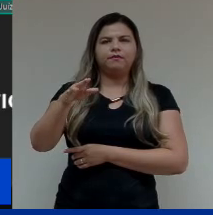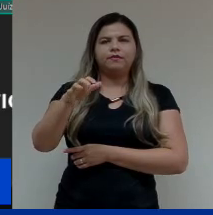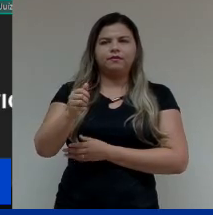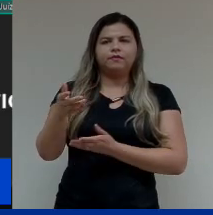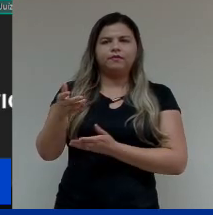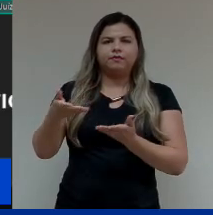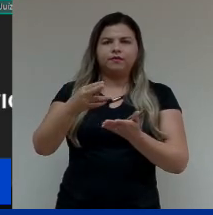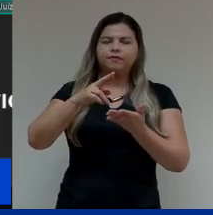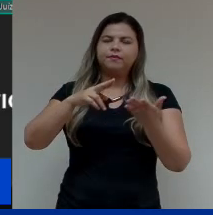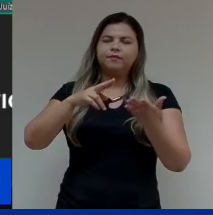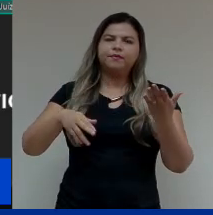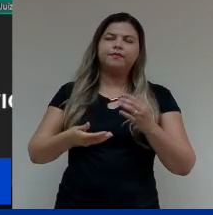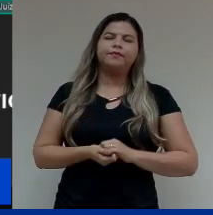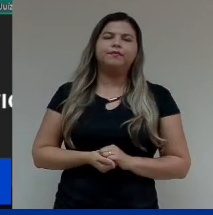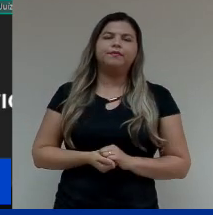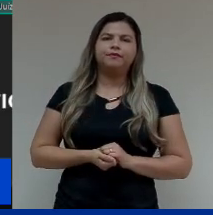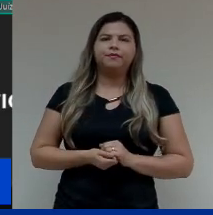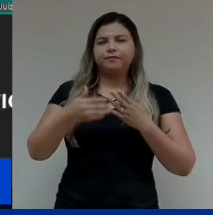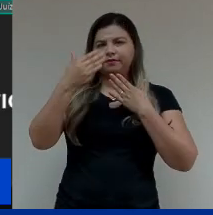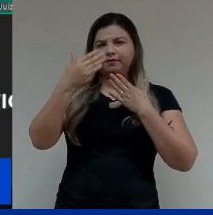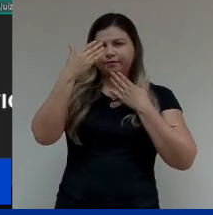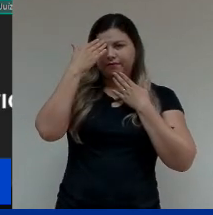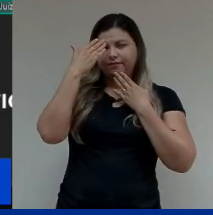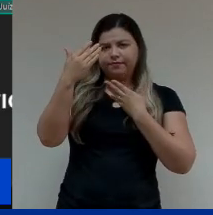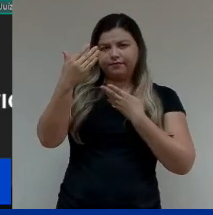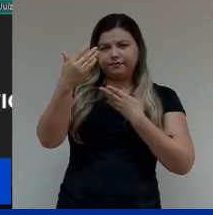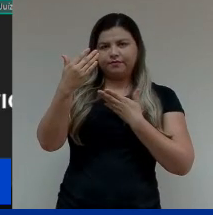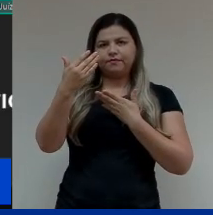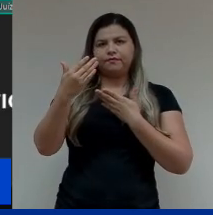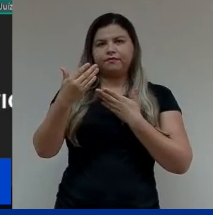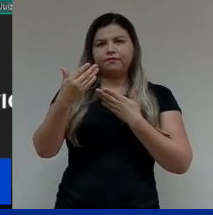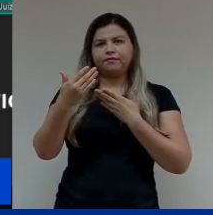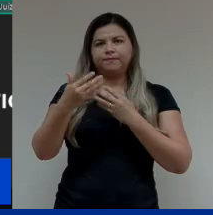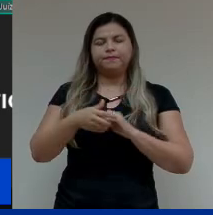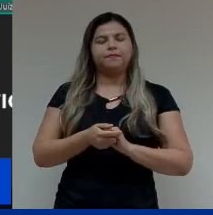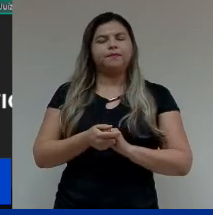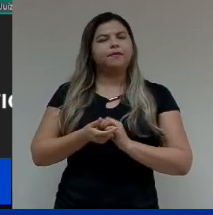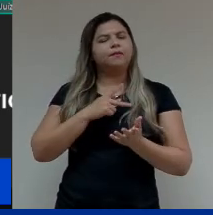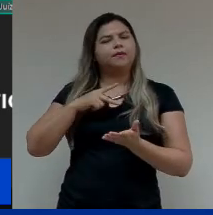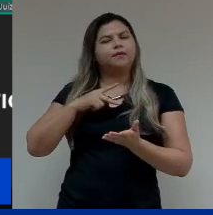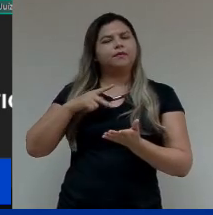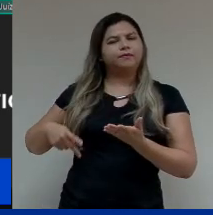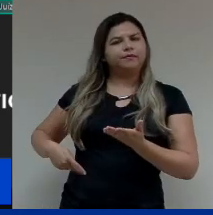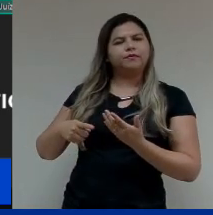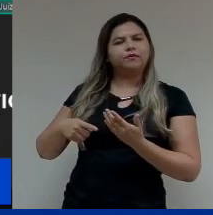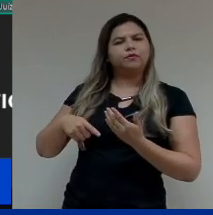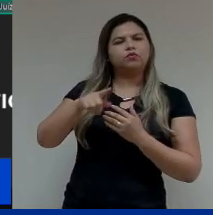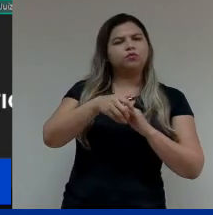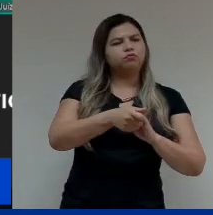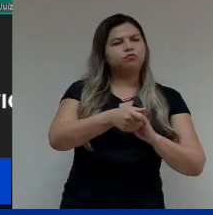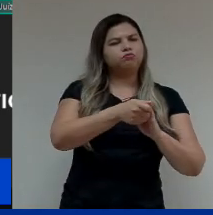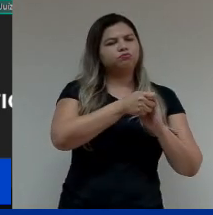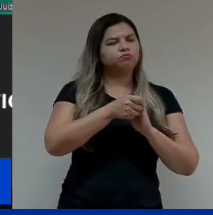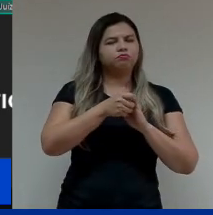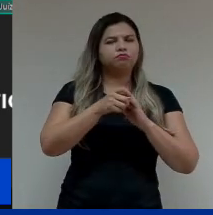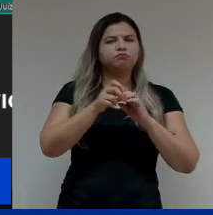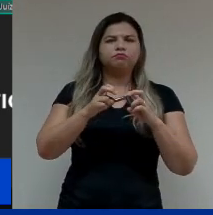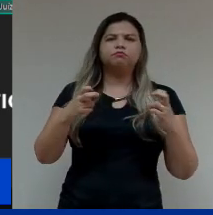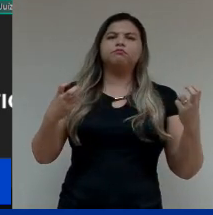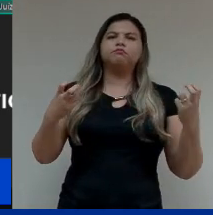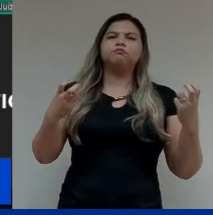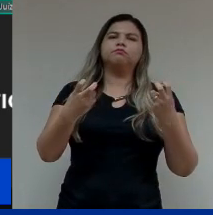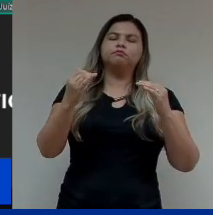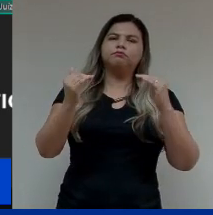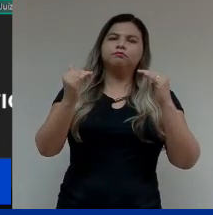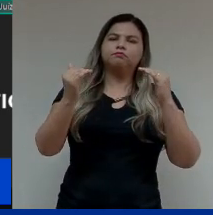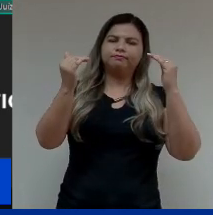palavra. Obrigado, senhor presidente. Senhor presidente, eminentes pares, douta procuradora